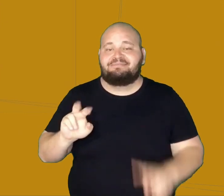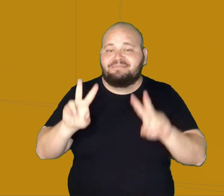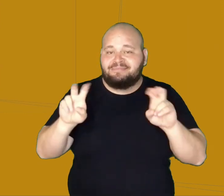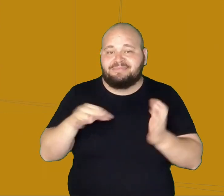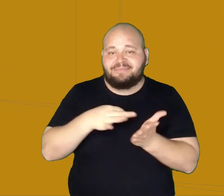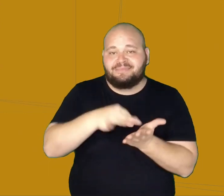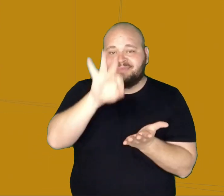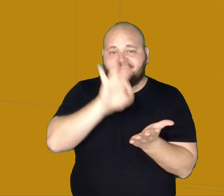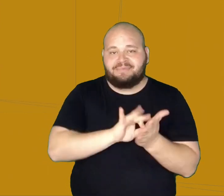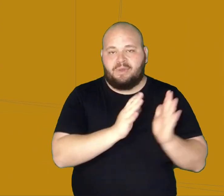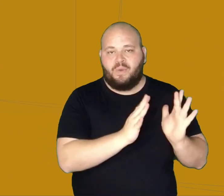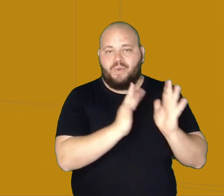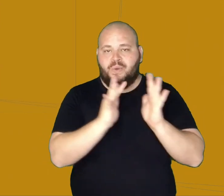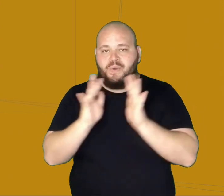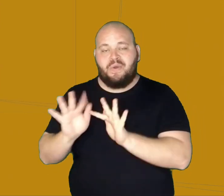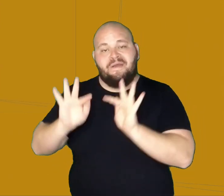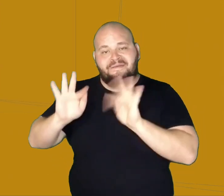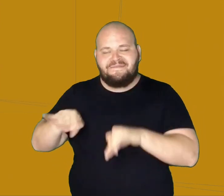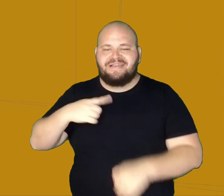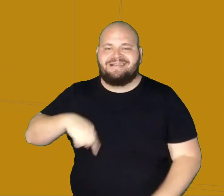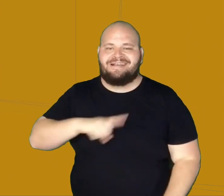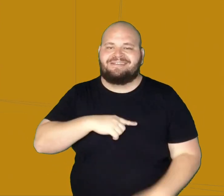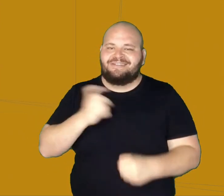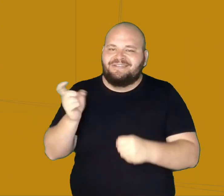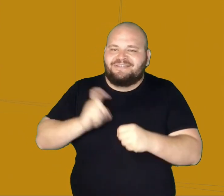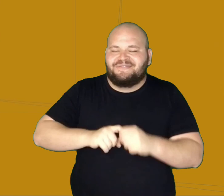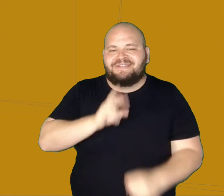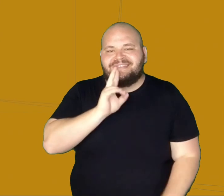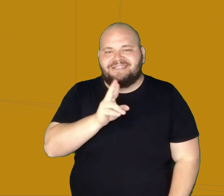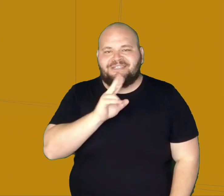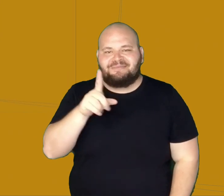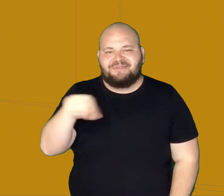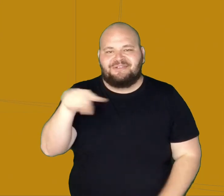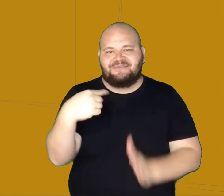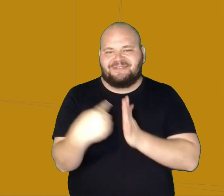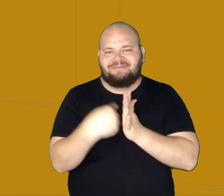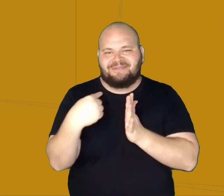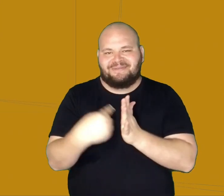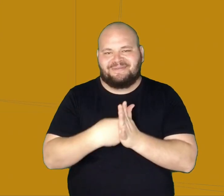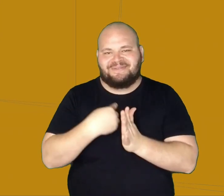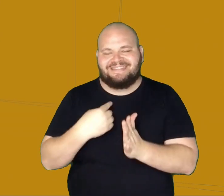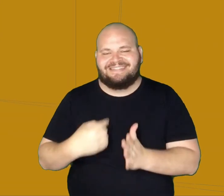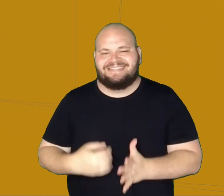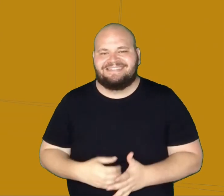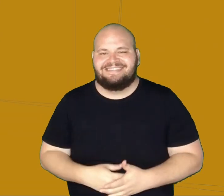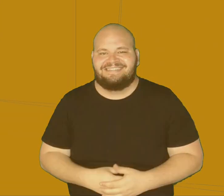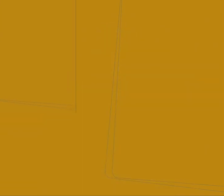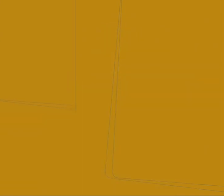série sobre papéis avulsos, voltaremos para responder suas perguntas.